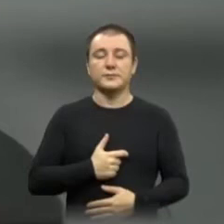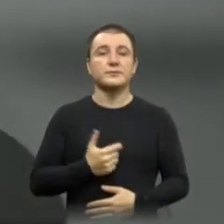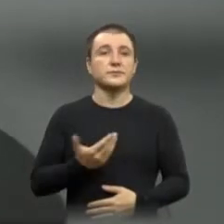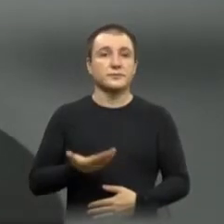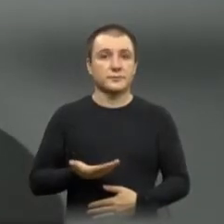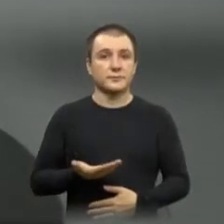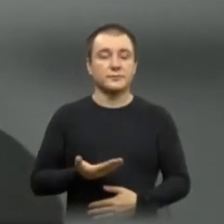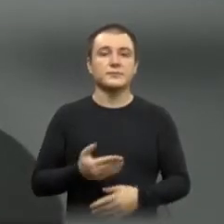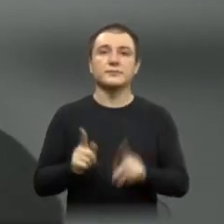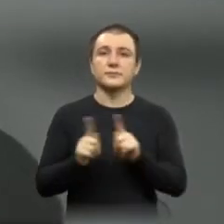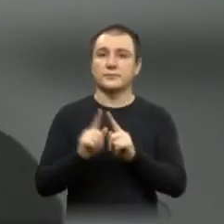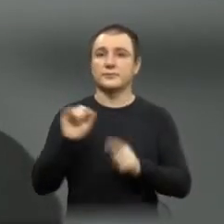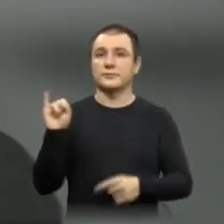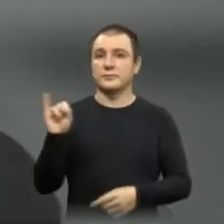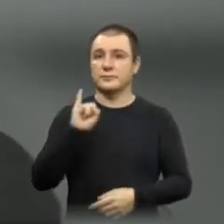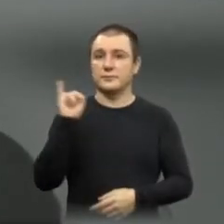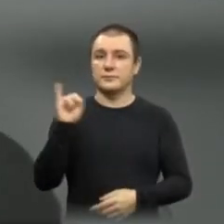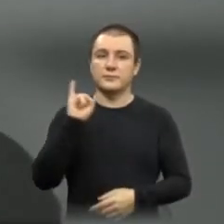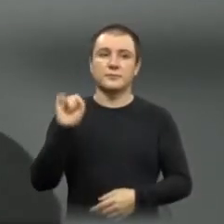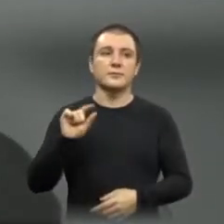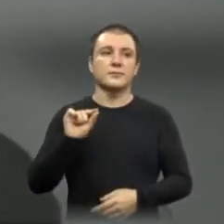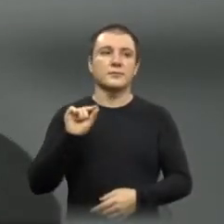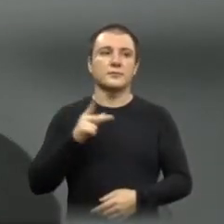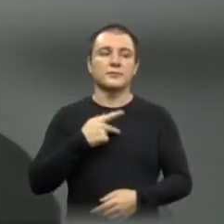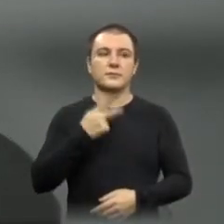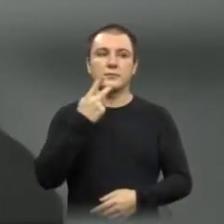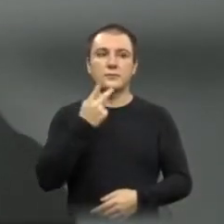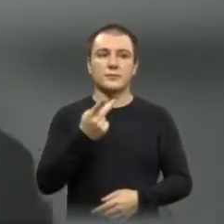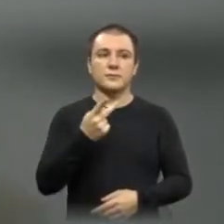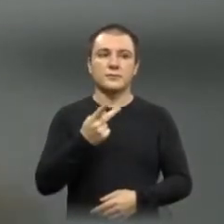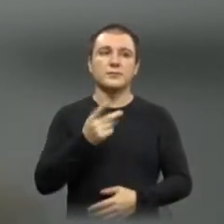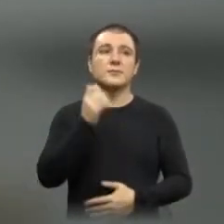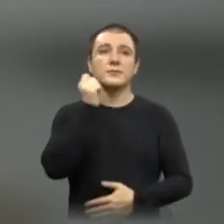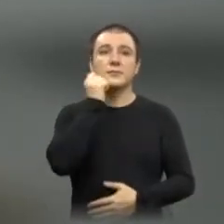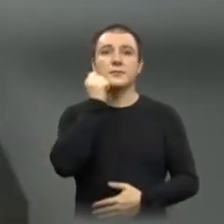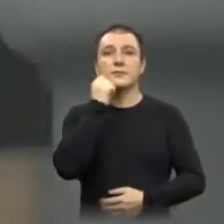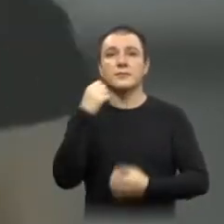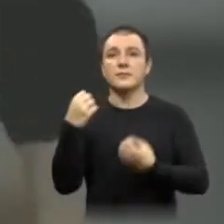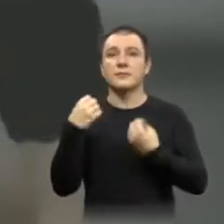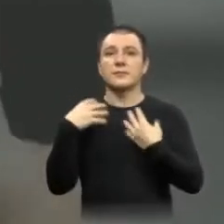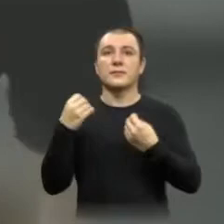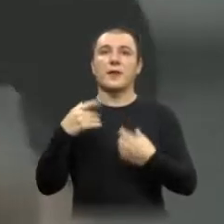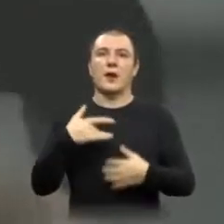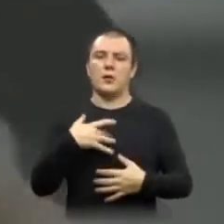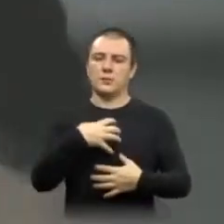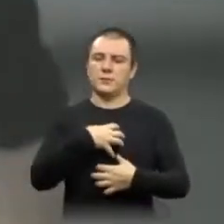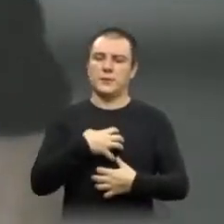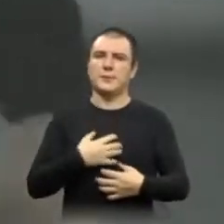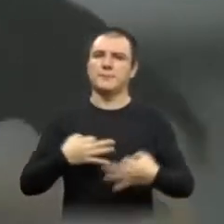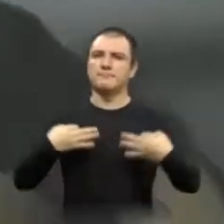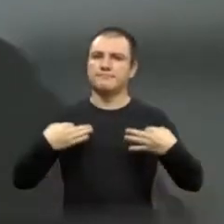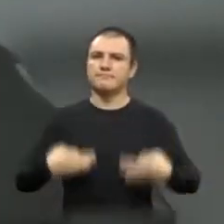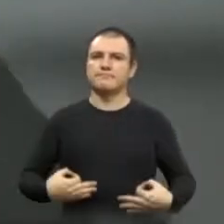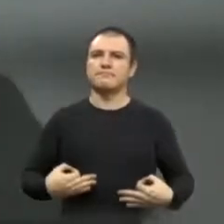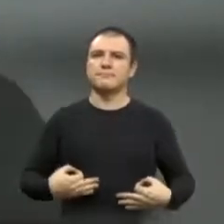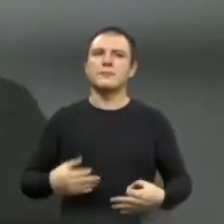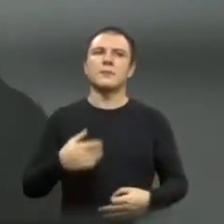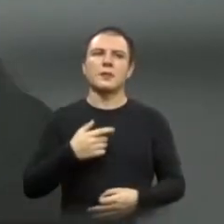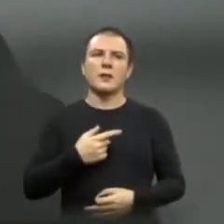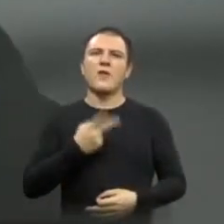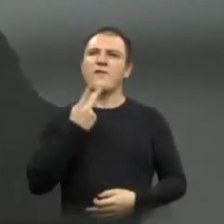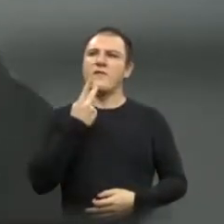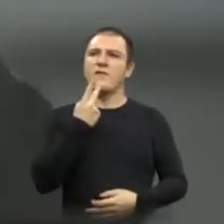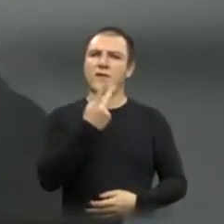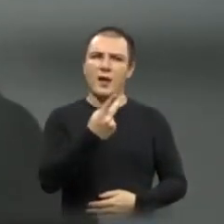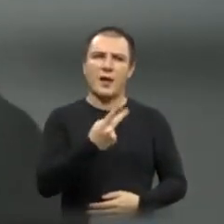não menos importante né É dizer que minha mãe me ensinou ser uma pessoa muito íntegra eu sou uma pessoa que eu falo